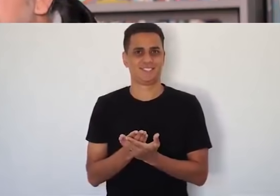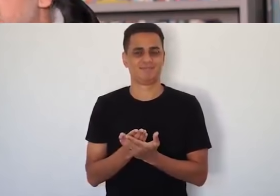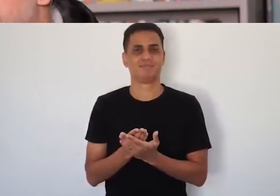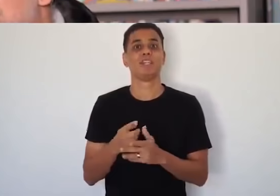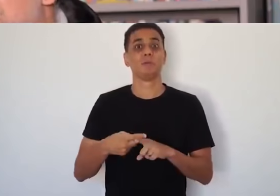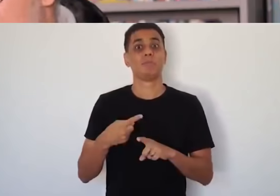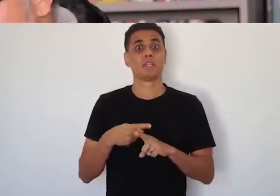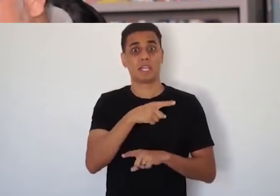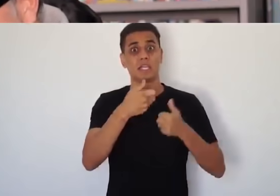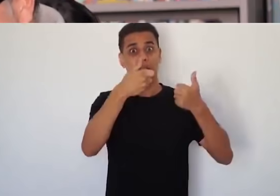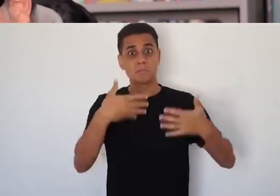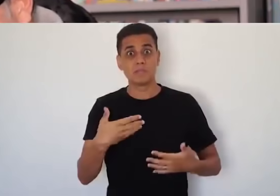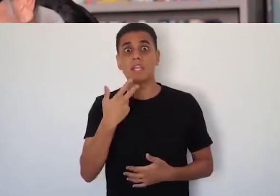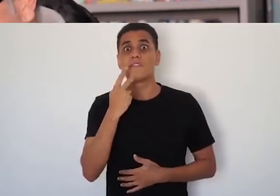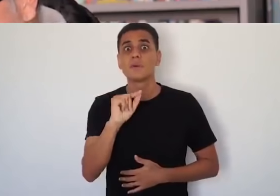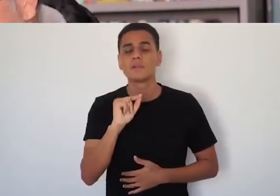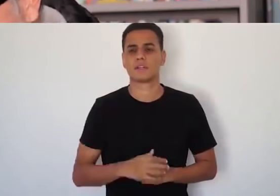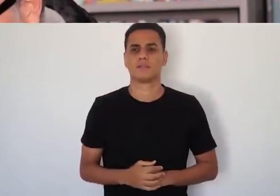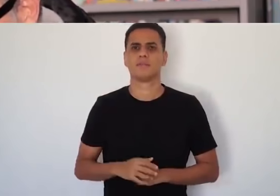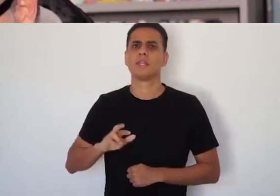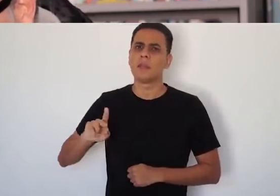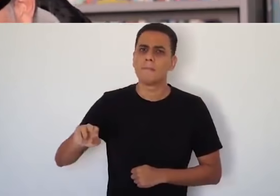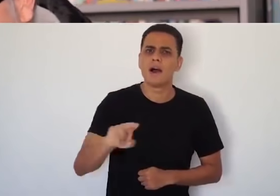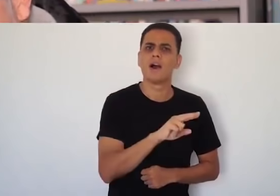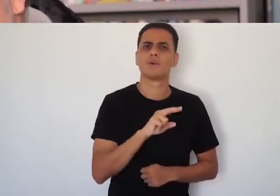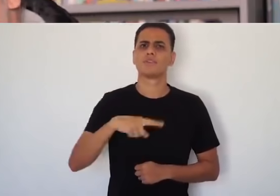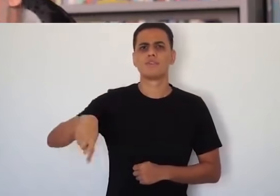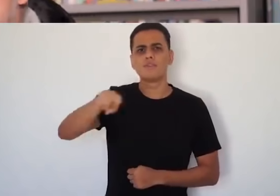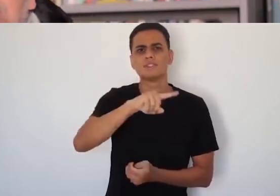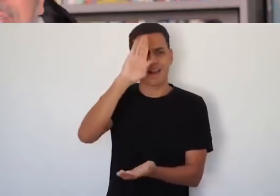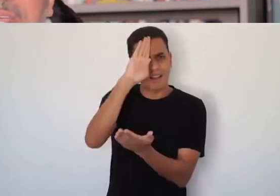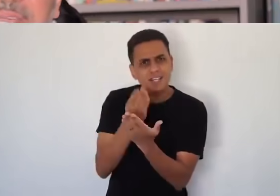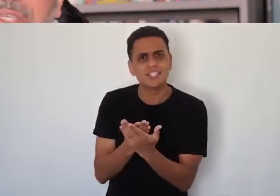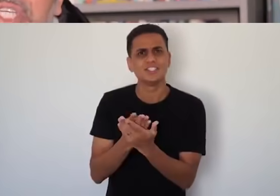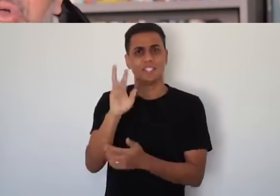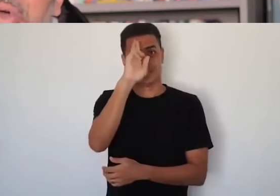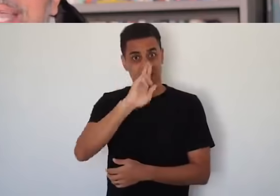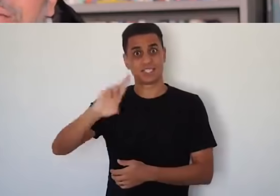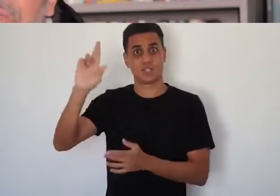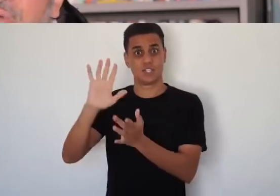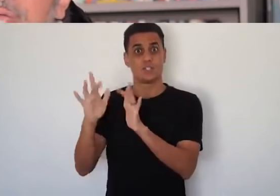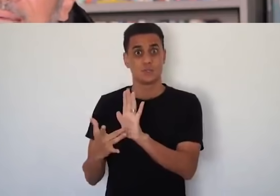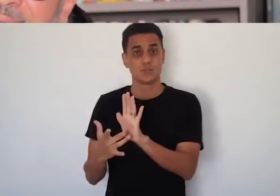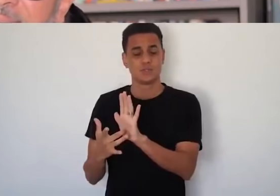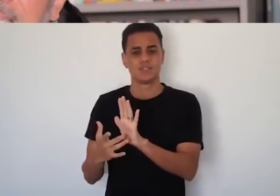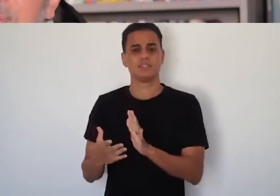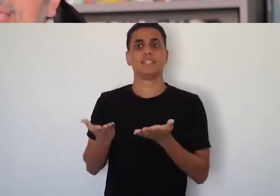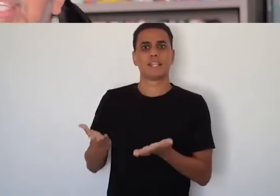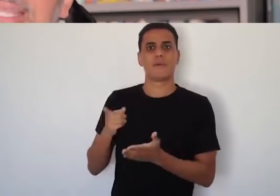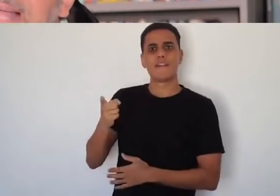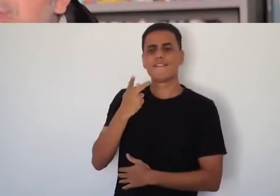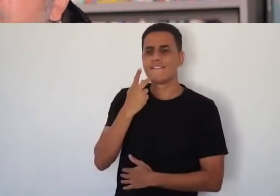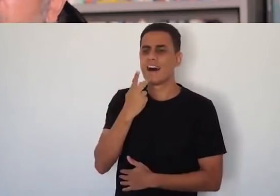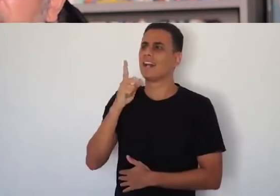atribuindo o mesmo valor. Tanto é que ele vai nos versículos seguintes falar, inclusive, que Deus escolheu aqueles que